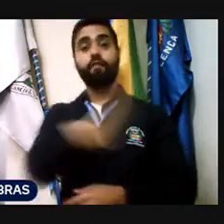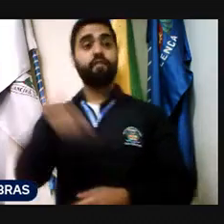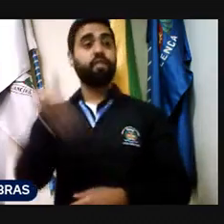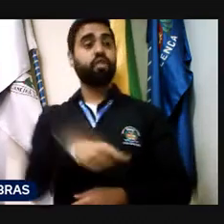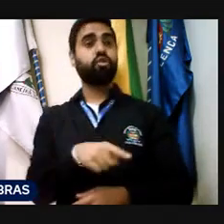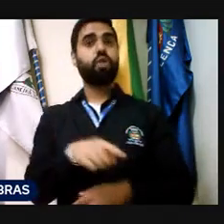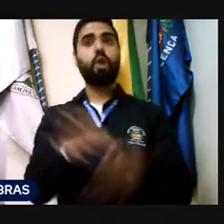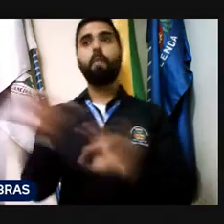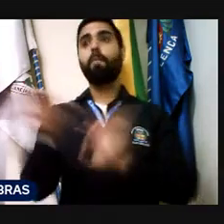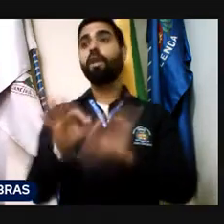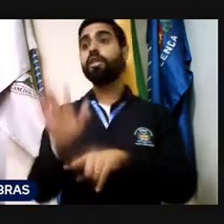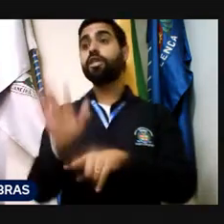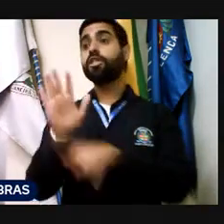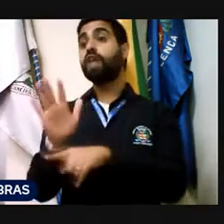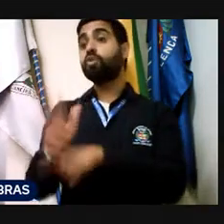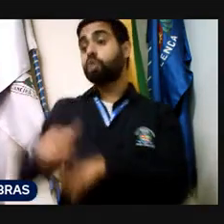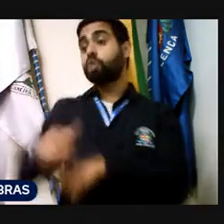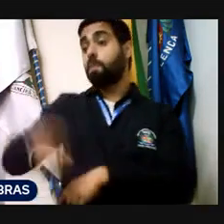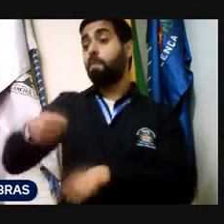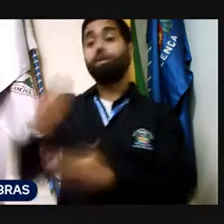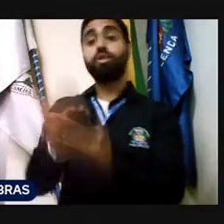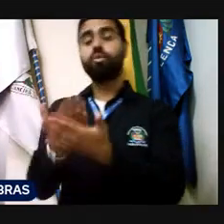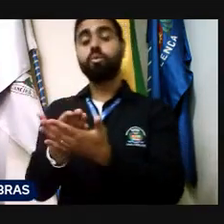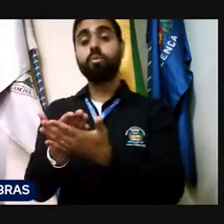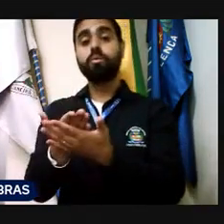bolsa, vereador Saulo.